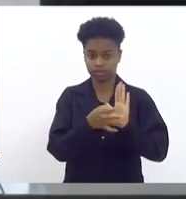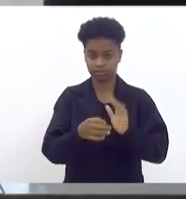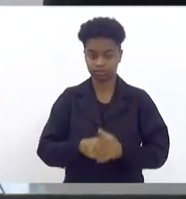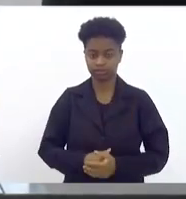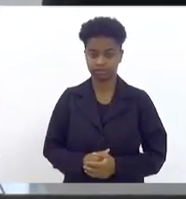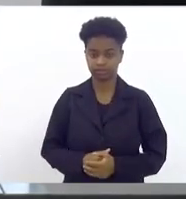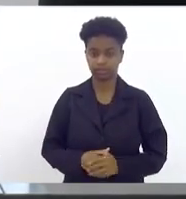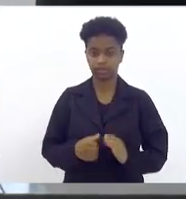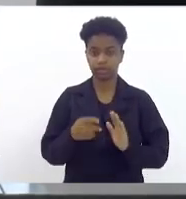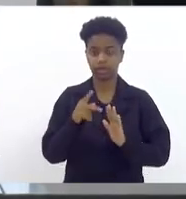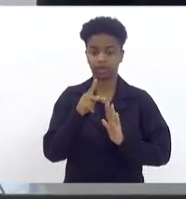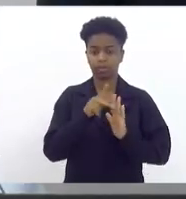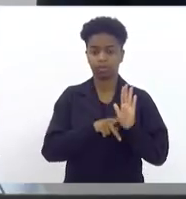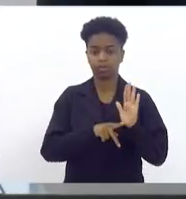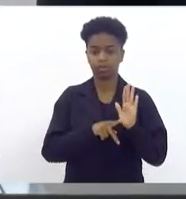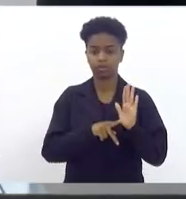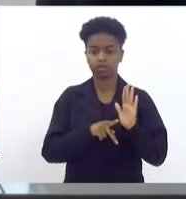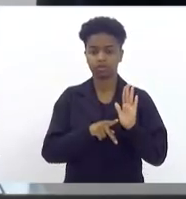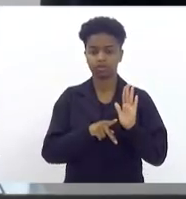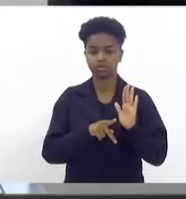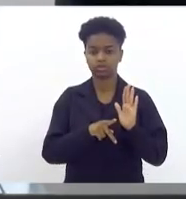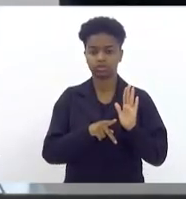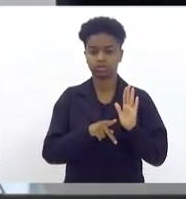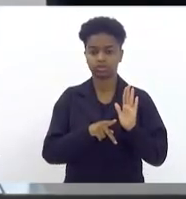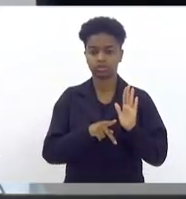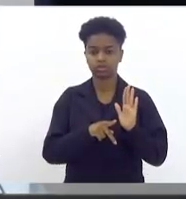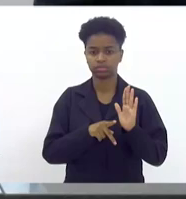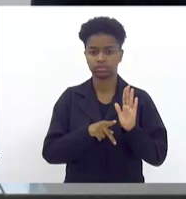É o projeto... Qual é o número da pauta?